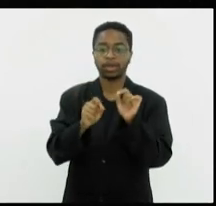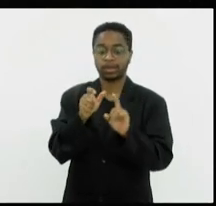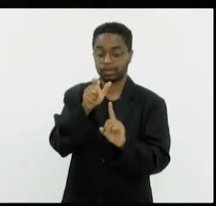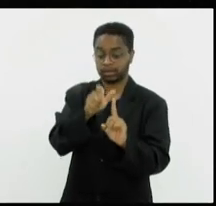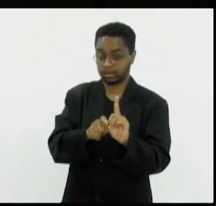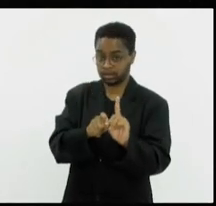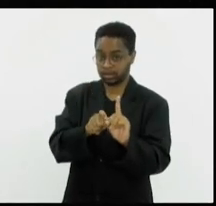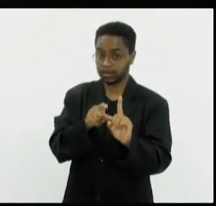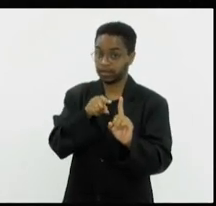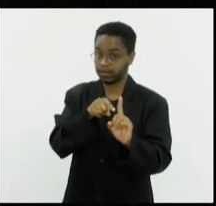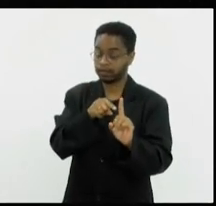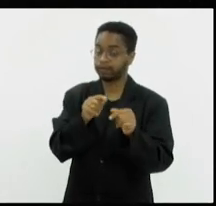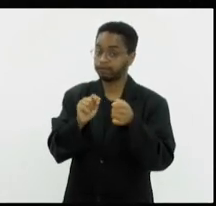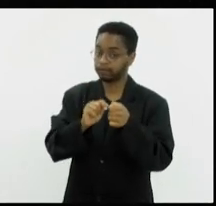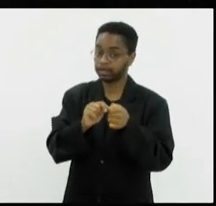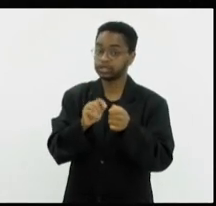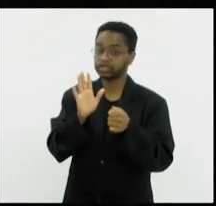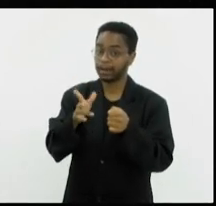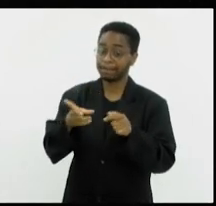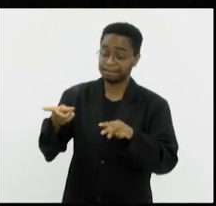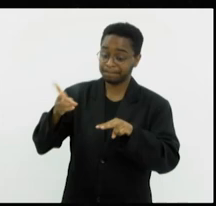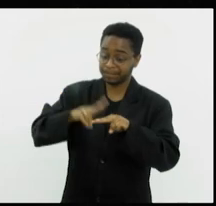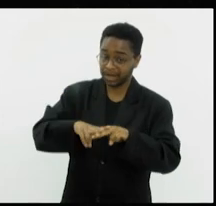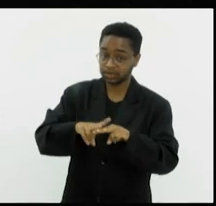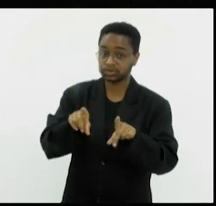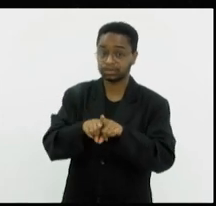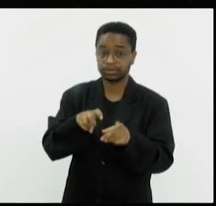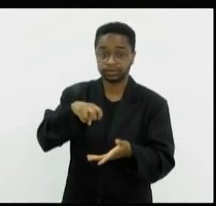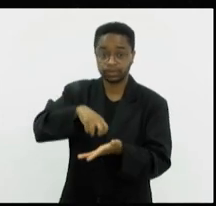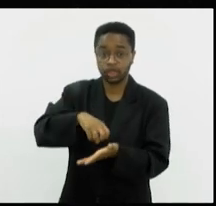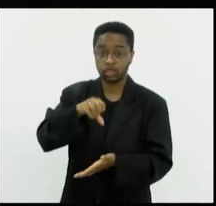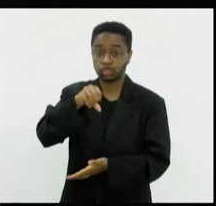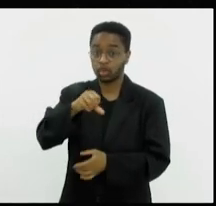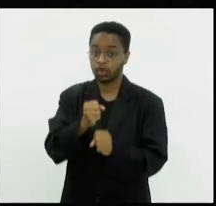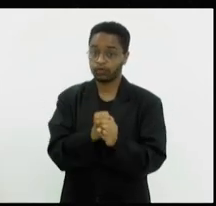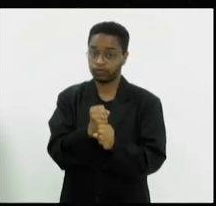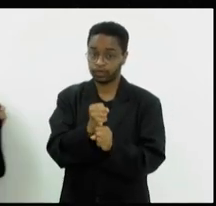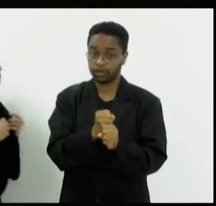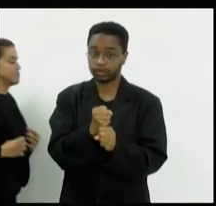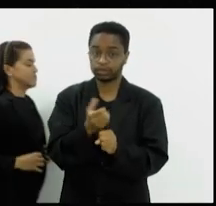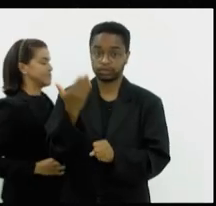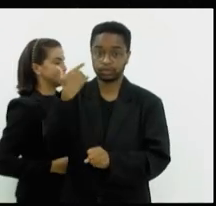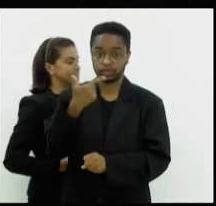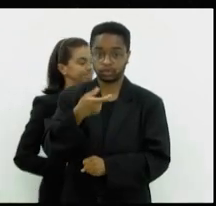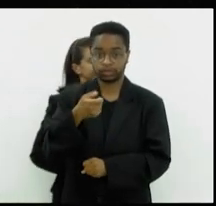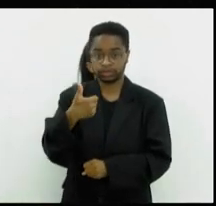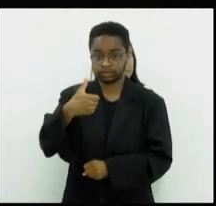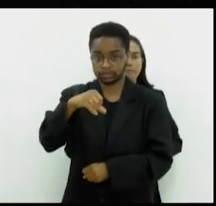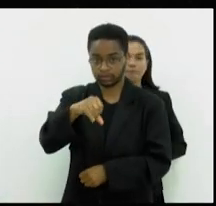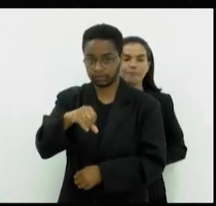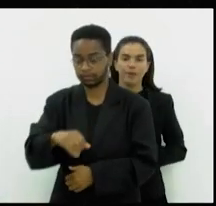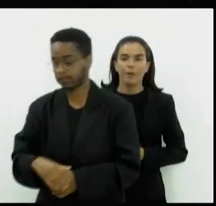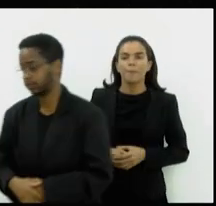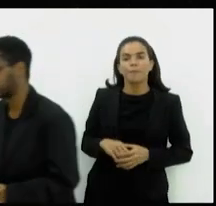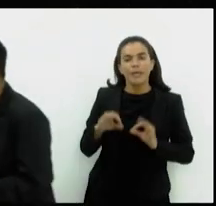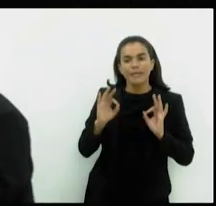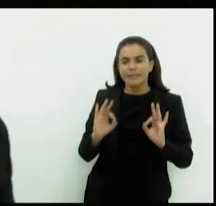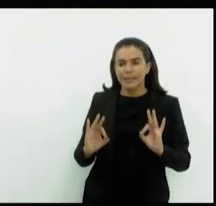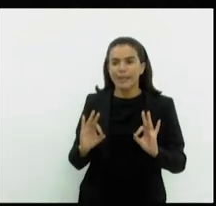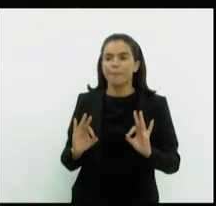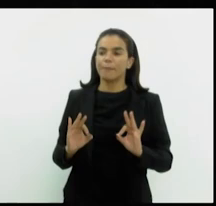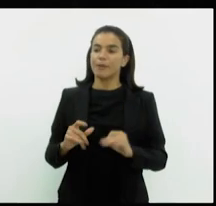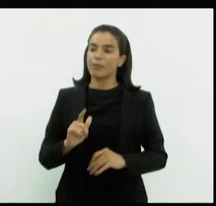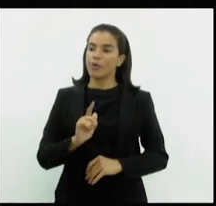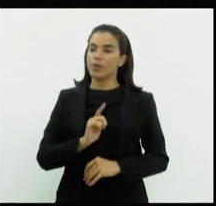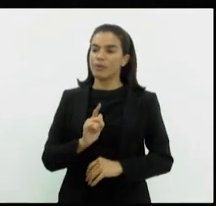Ele foi preso e condenado a 9 anos de prisão em 2019 por exatamente